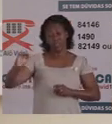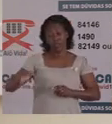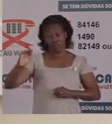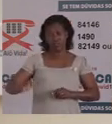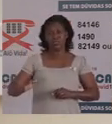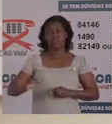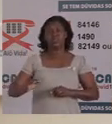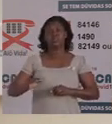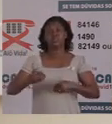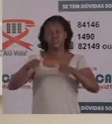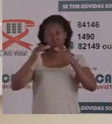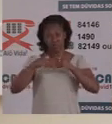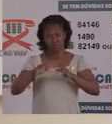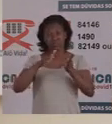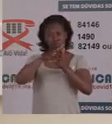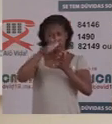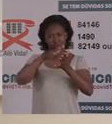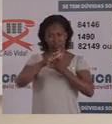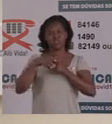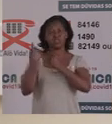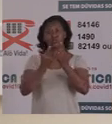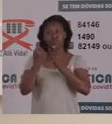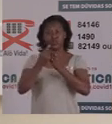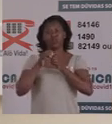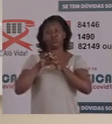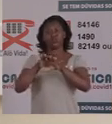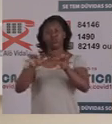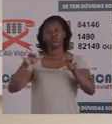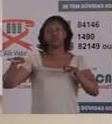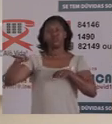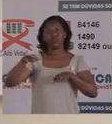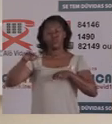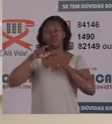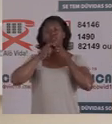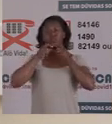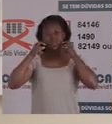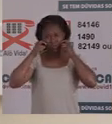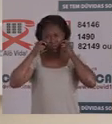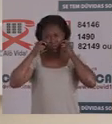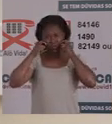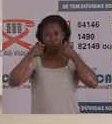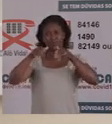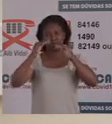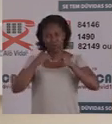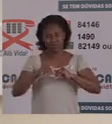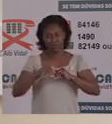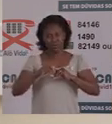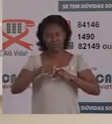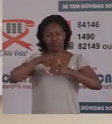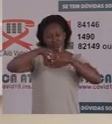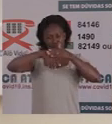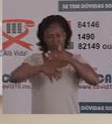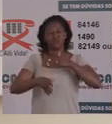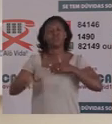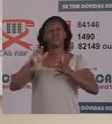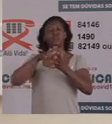da situação epidemiológica no nosso país e, finalmente, vou terminar a apresentação dando alguns detalhes